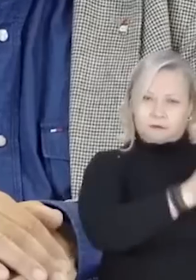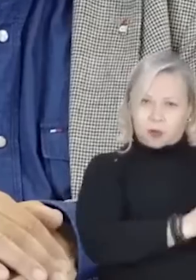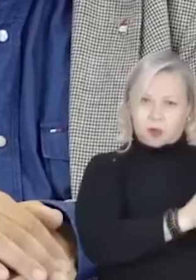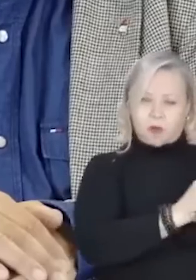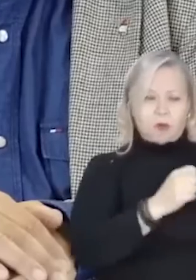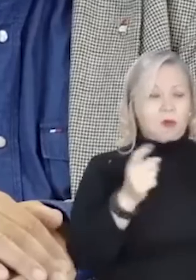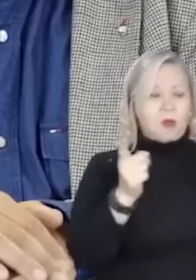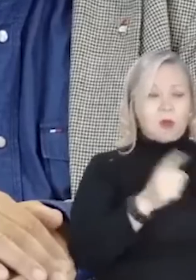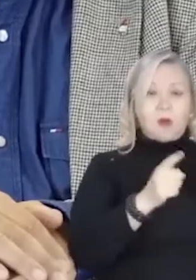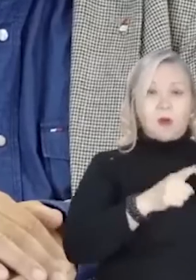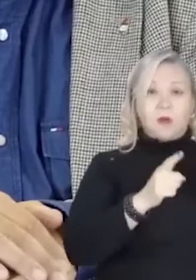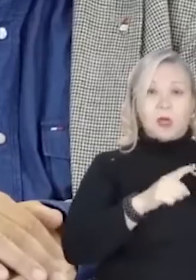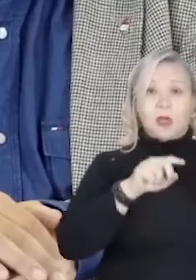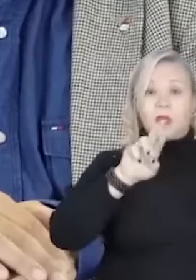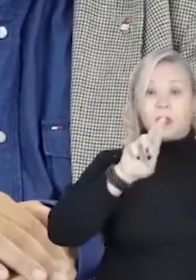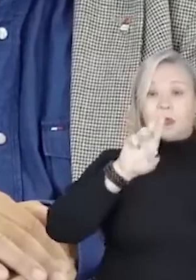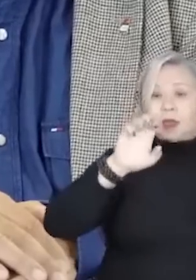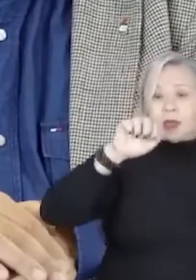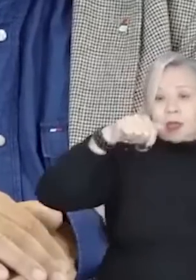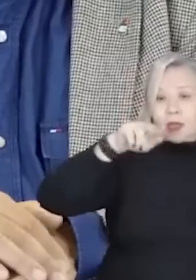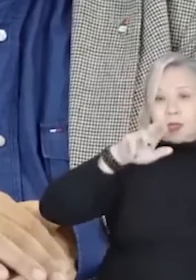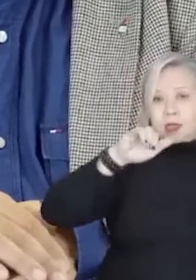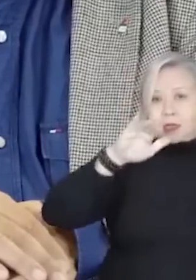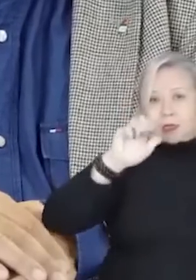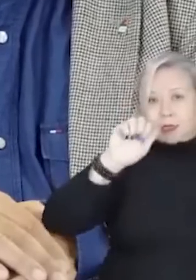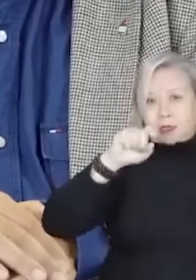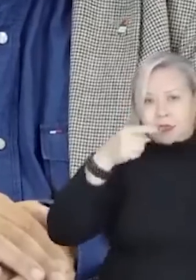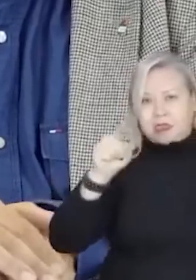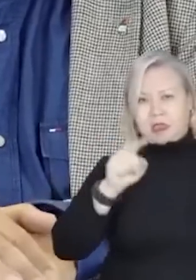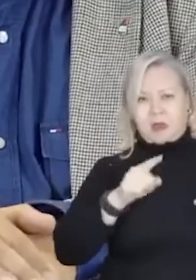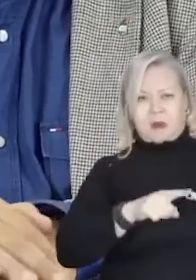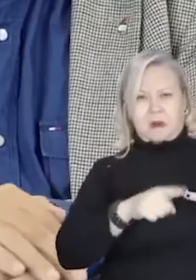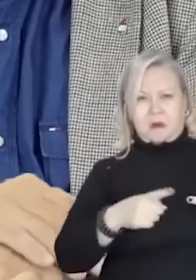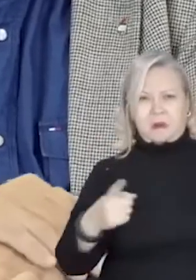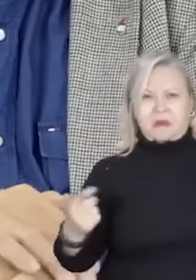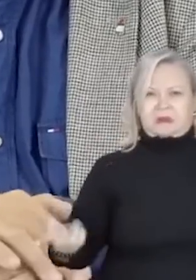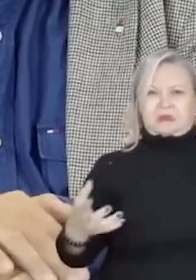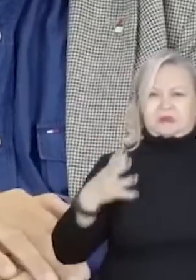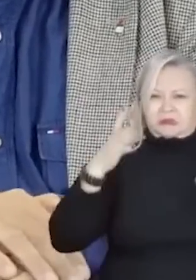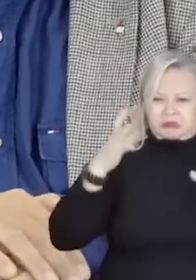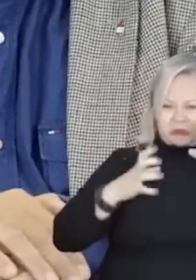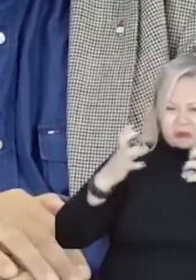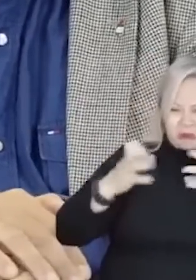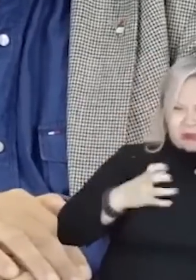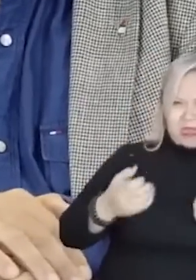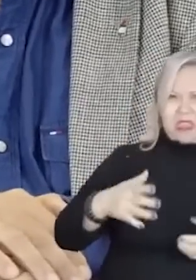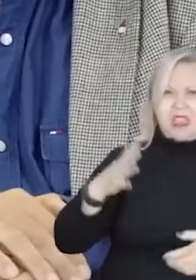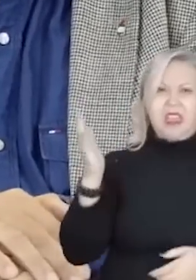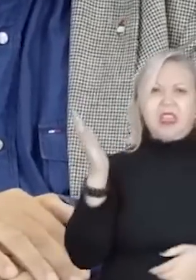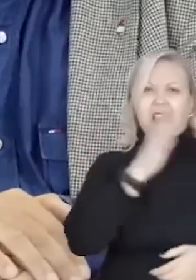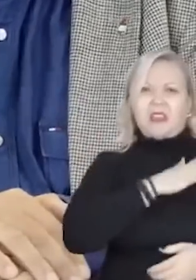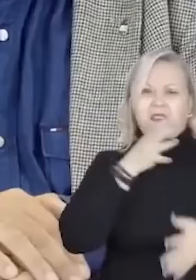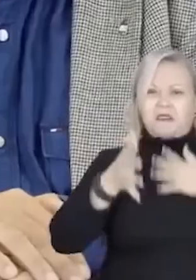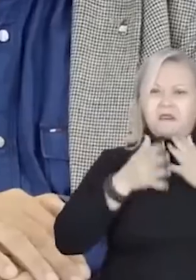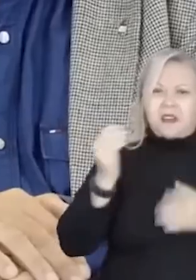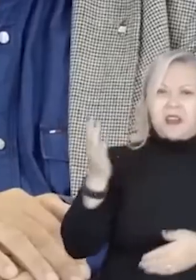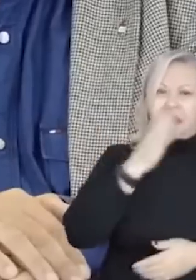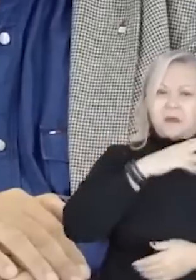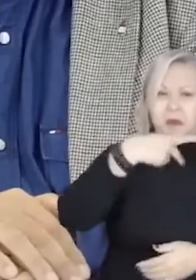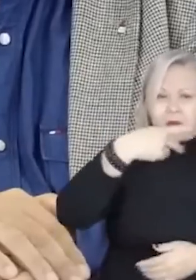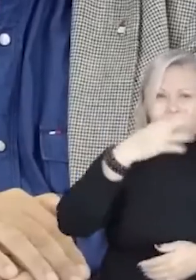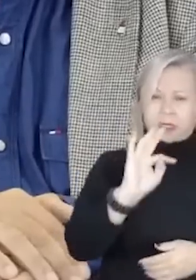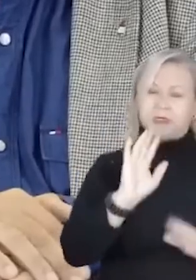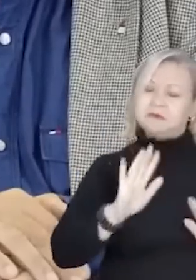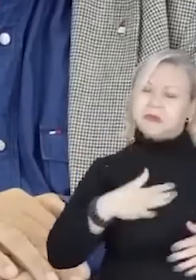Riquião. E o Riquião era muito turrão, falava muito mal do PT, às vezes ofendia o PT, mas eu gostava do